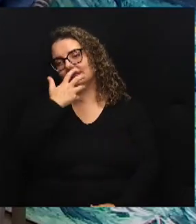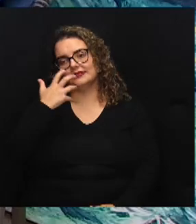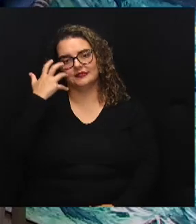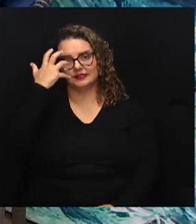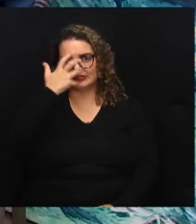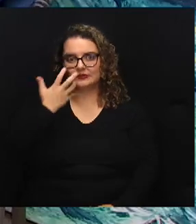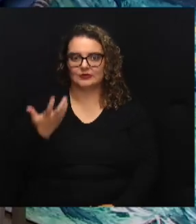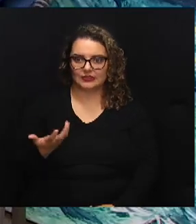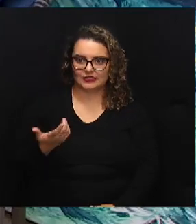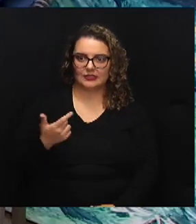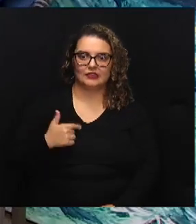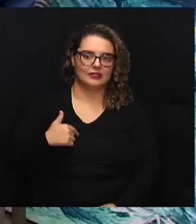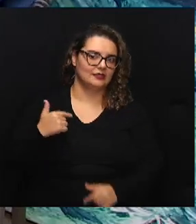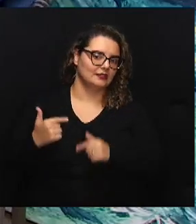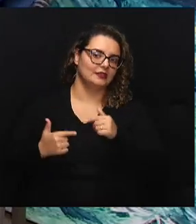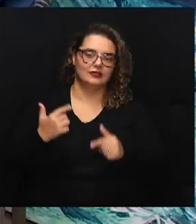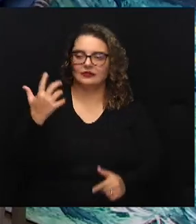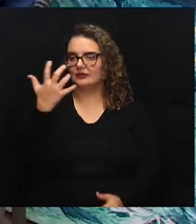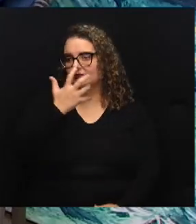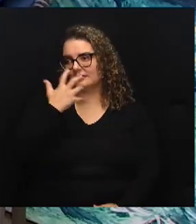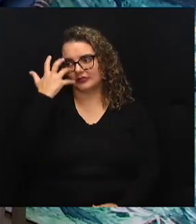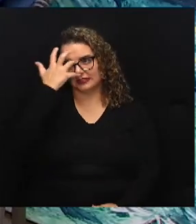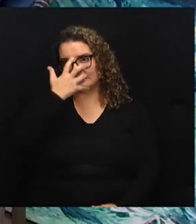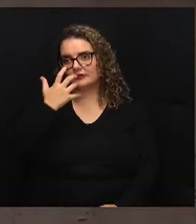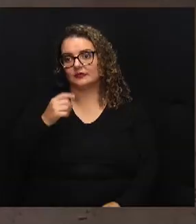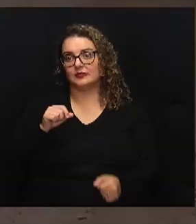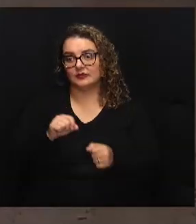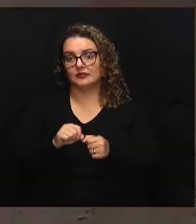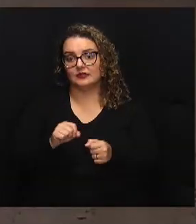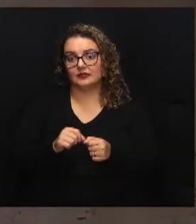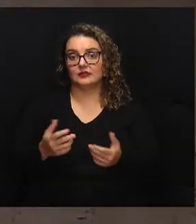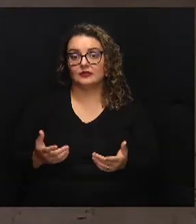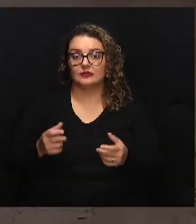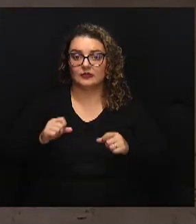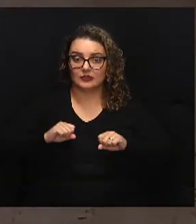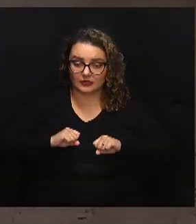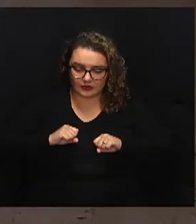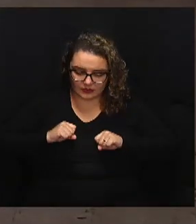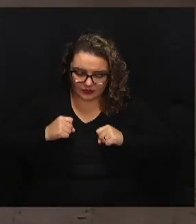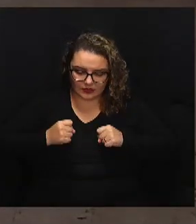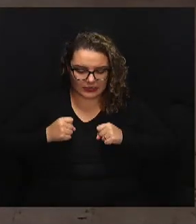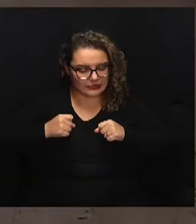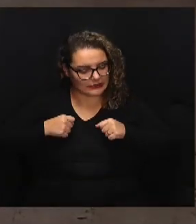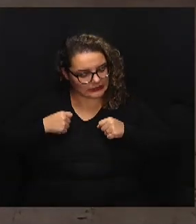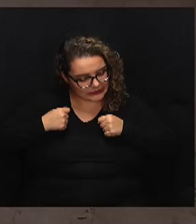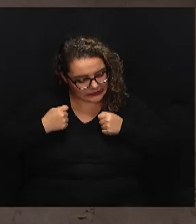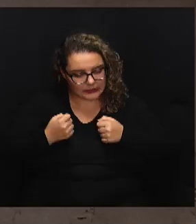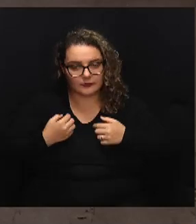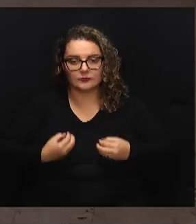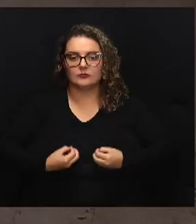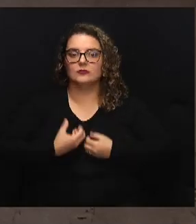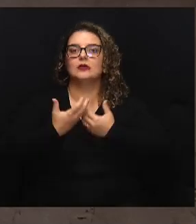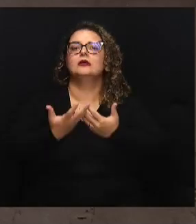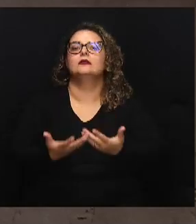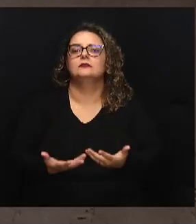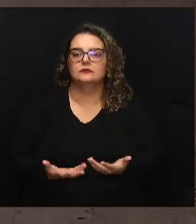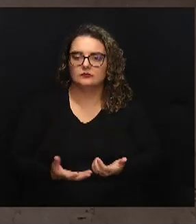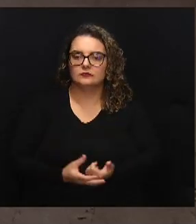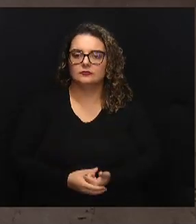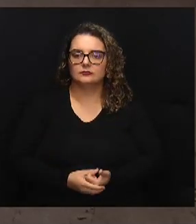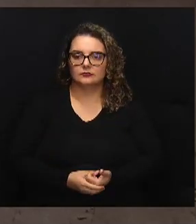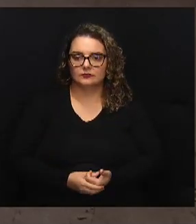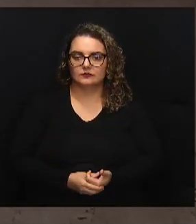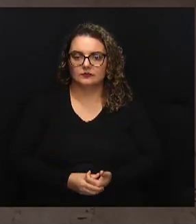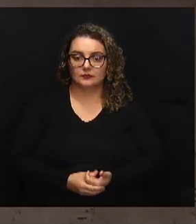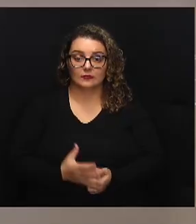trabalho apaixonado por aquilo que eu faço. Então, eu me dedico, me debruço, me entrego. E a